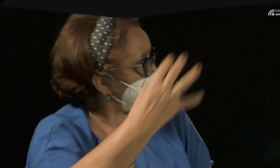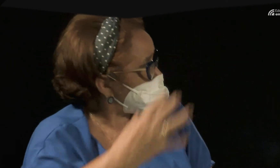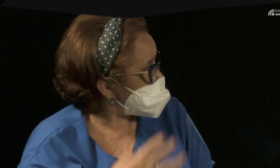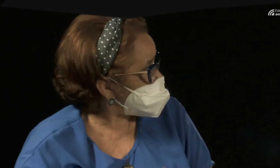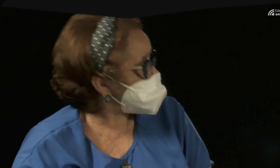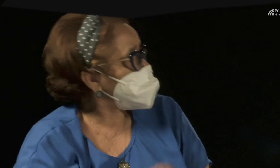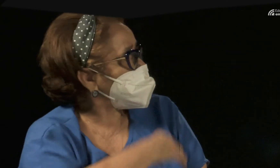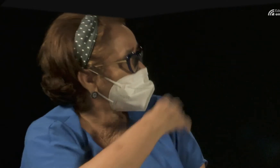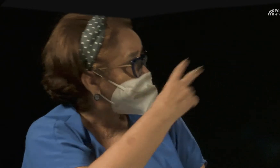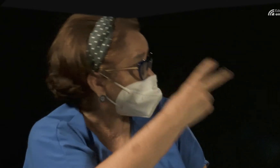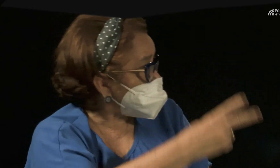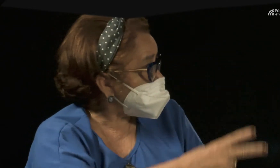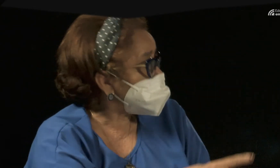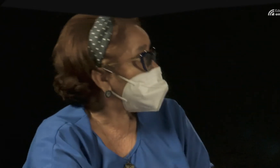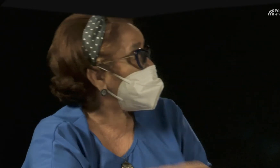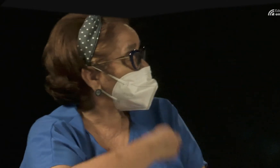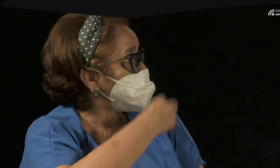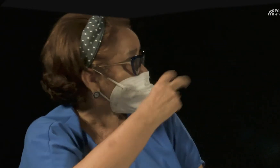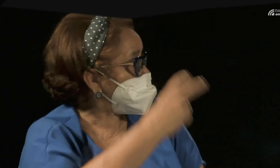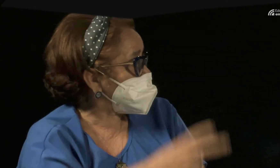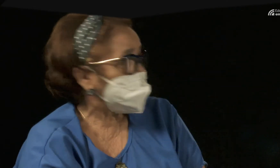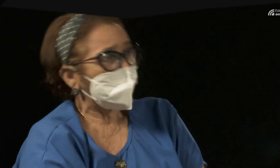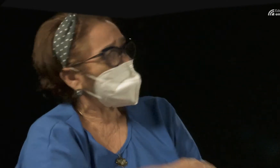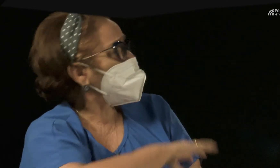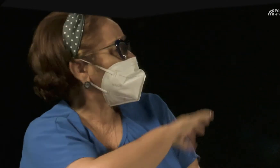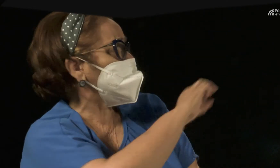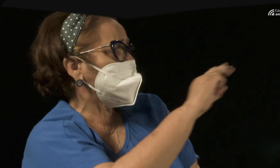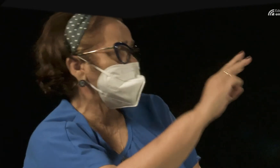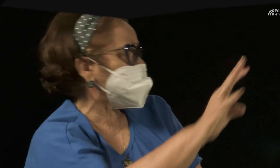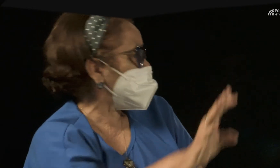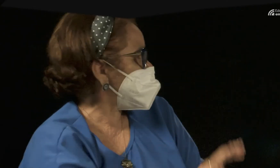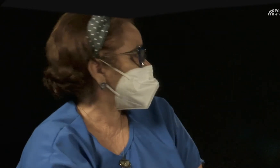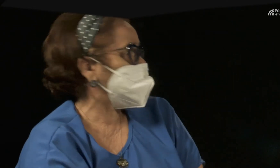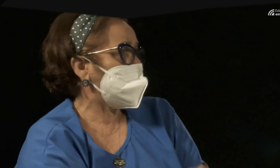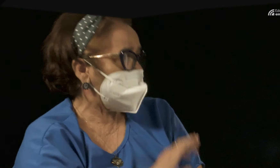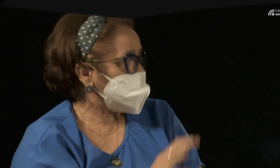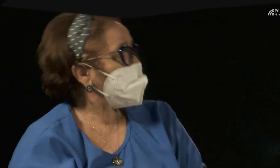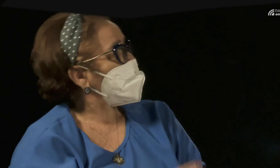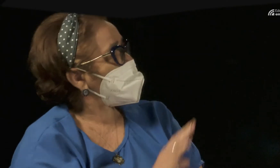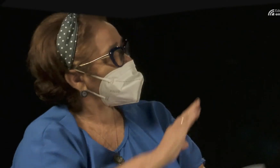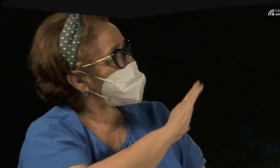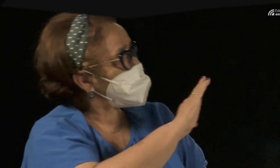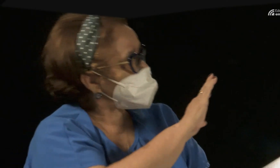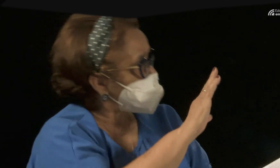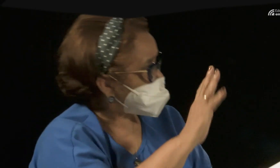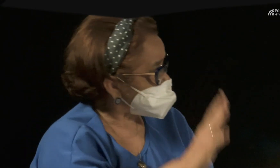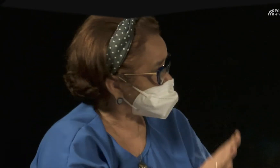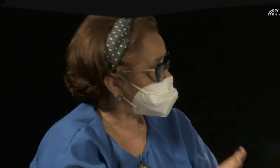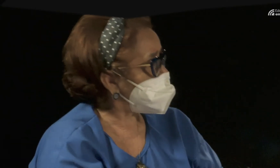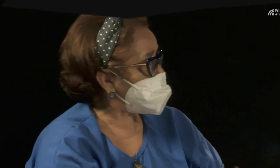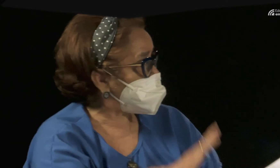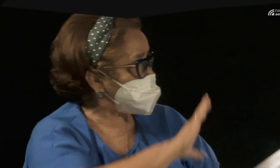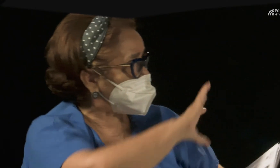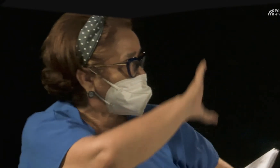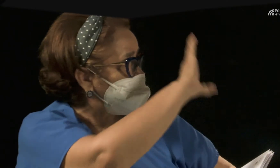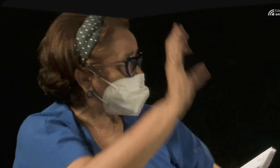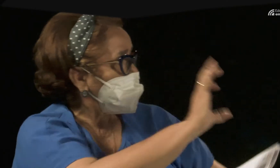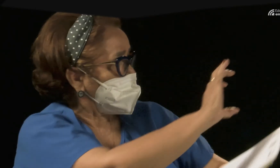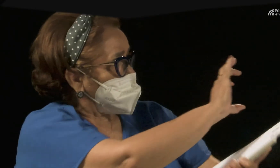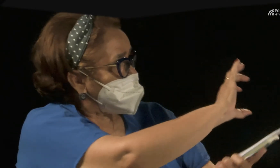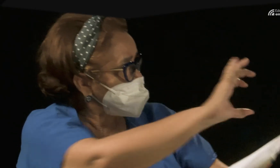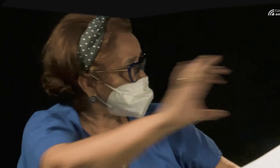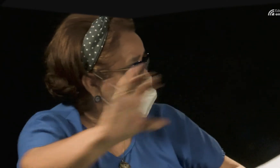os brinquedos que os pais vão confeccionar para as crianças. Olha, brinquedos tradicionais. Aí fizemos a caixinha,